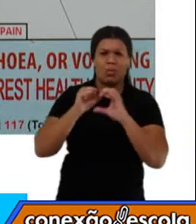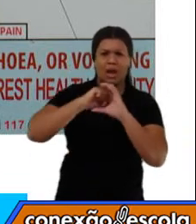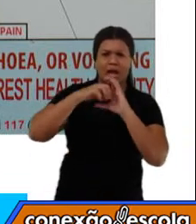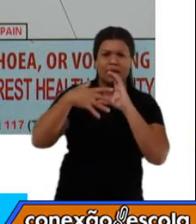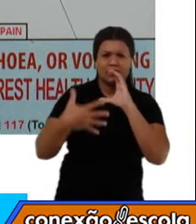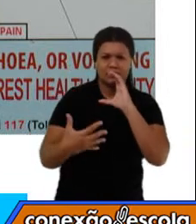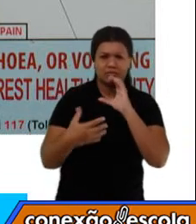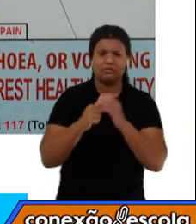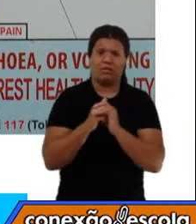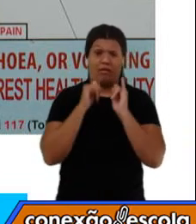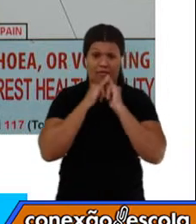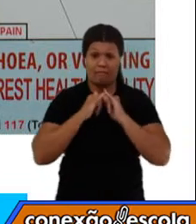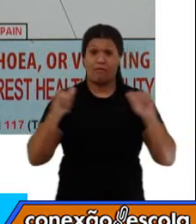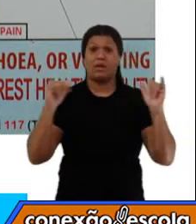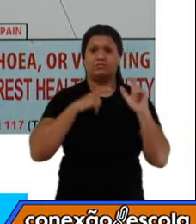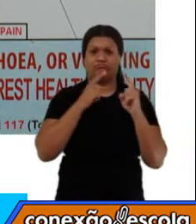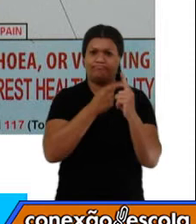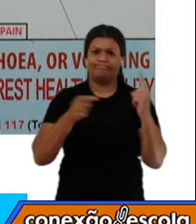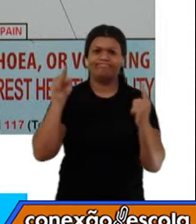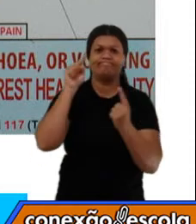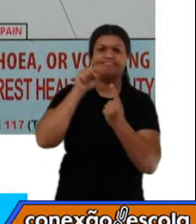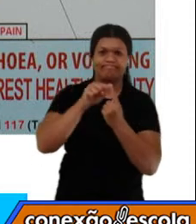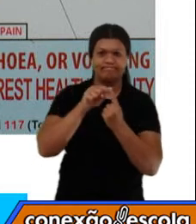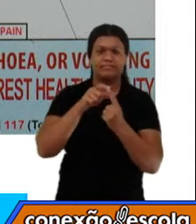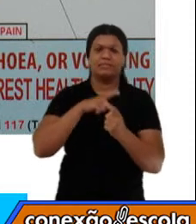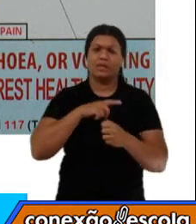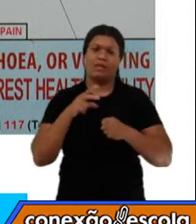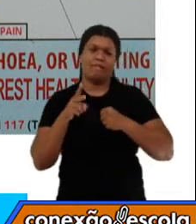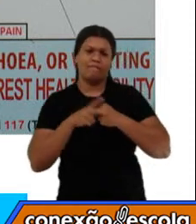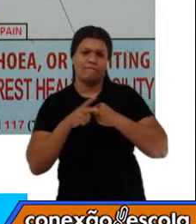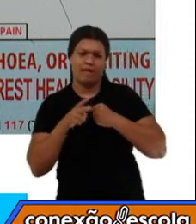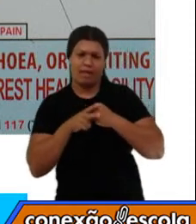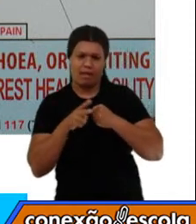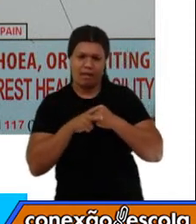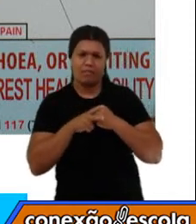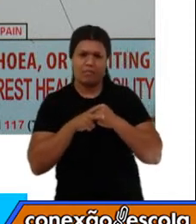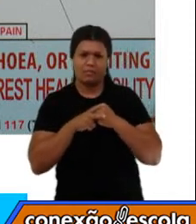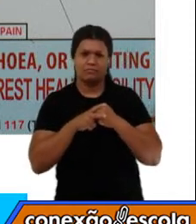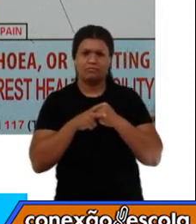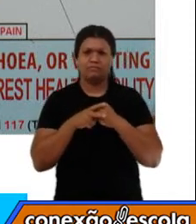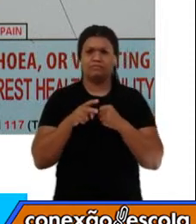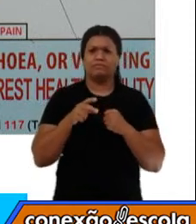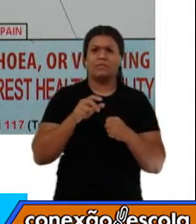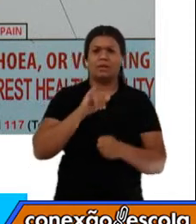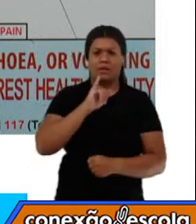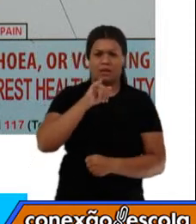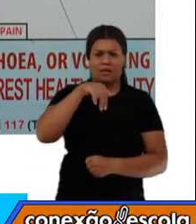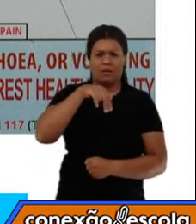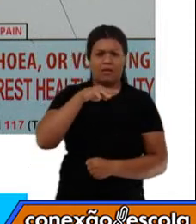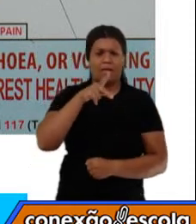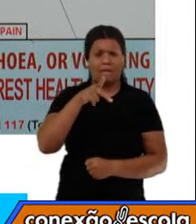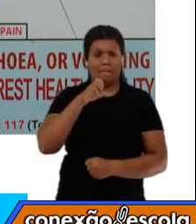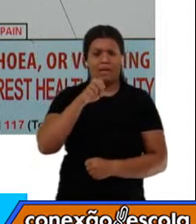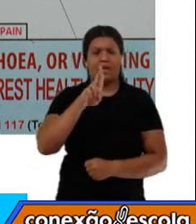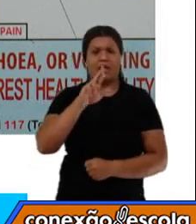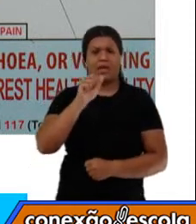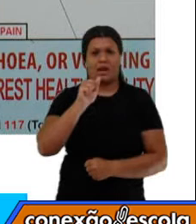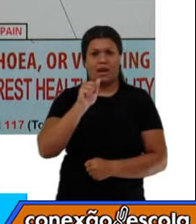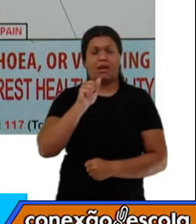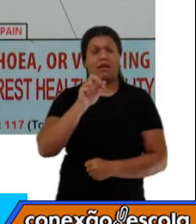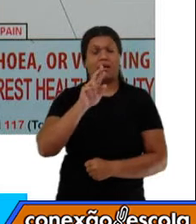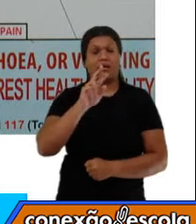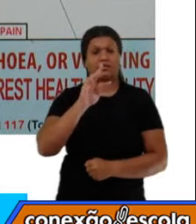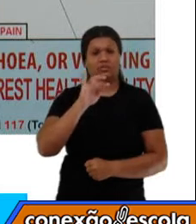bem objetivas, tem verbos no imperativo. Olha lá, no final, aqui